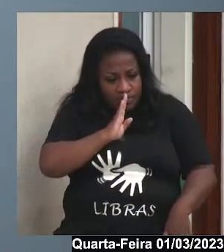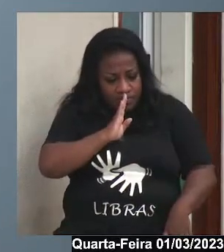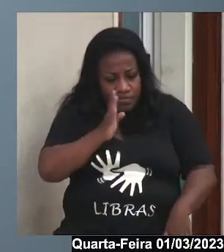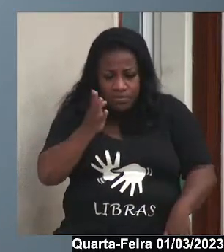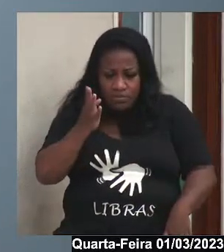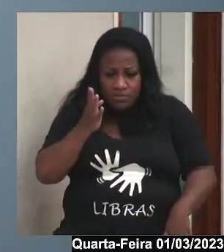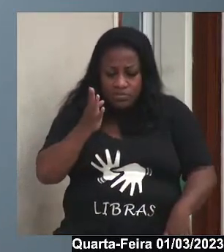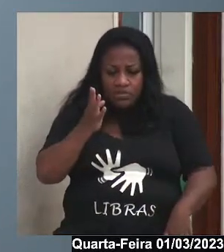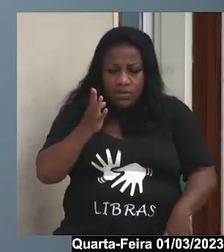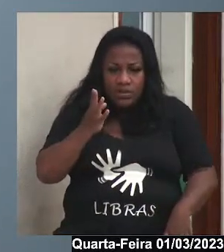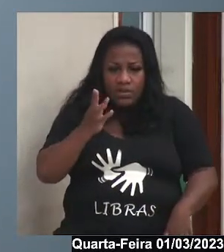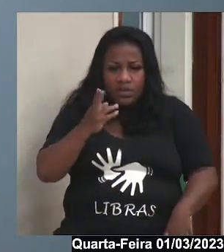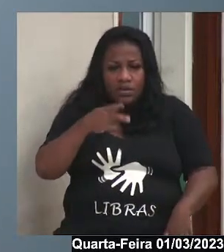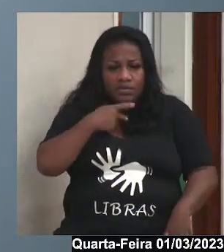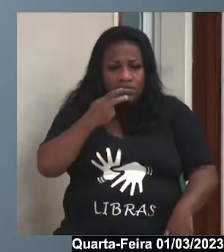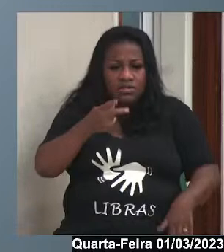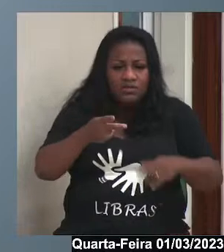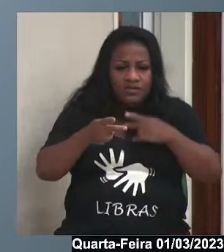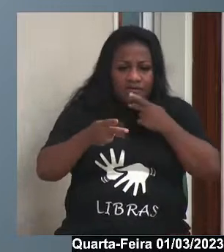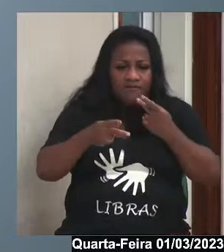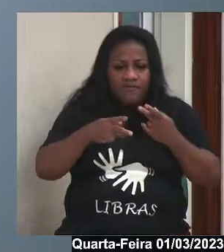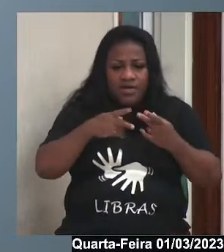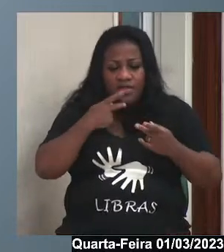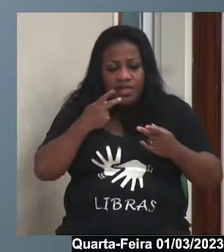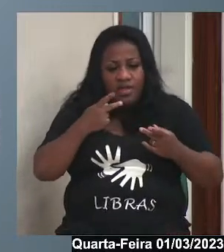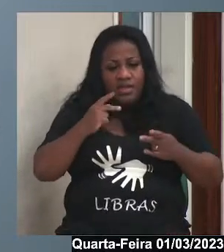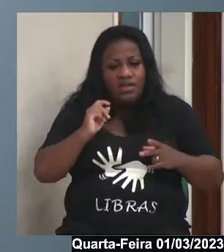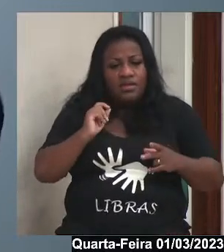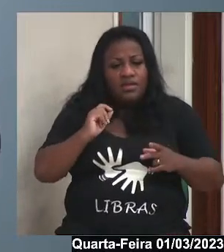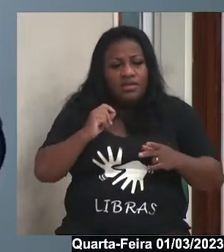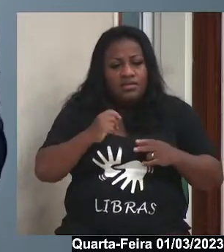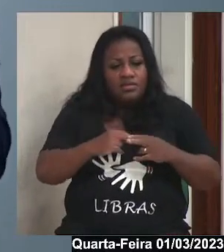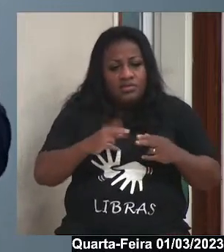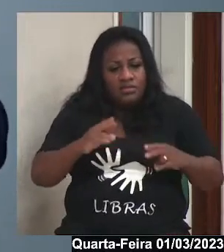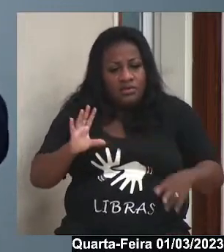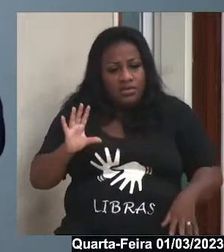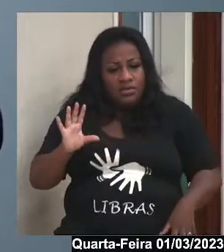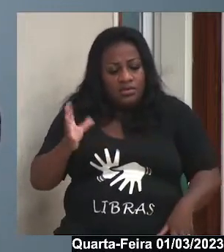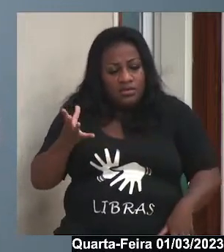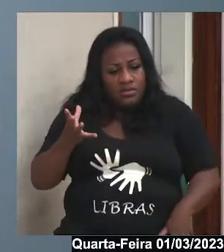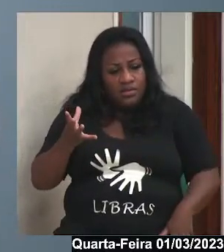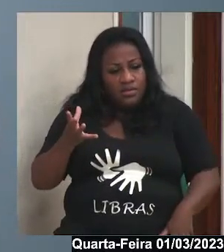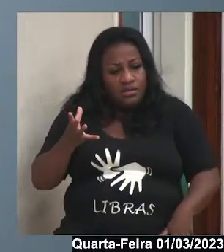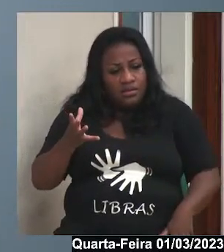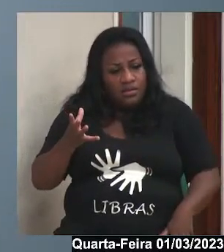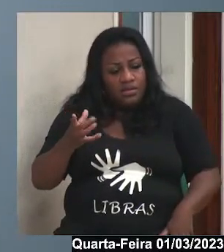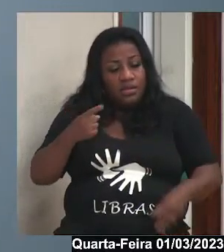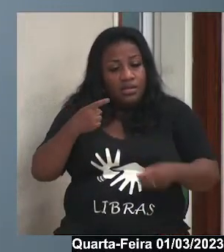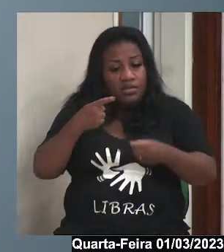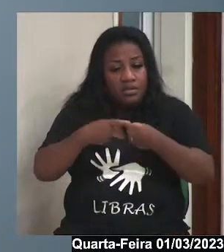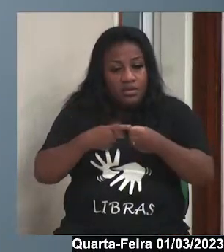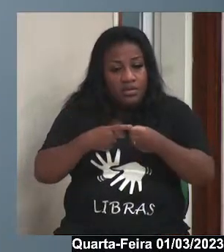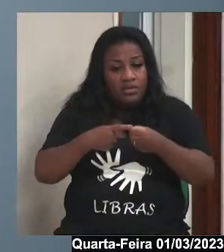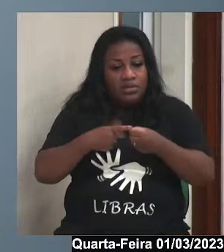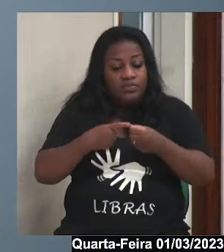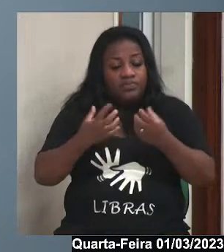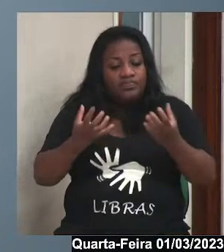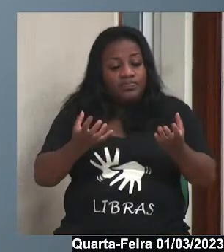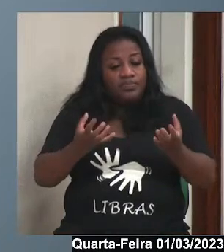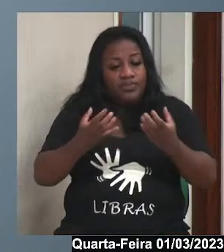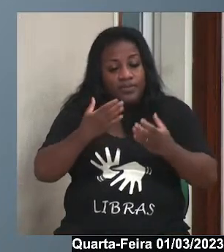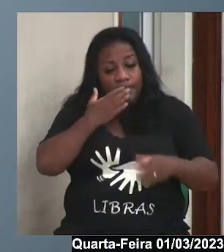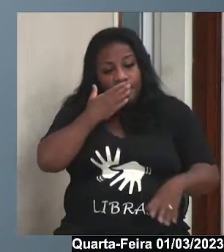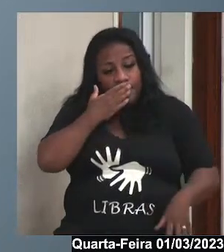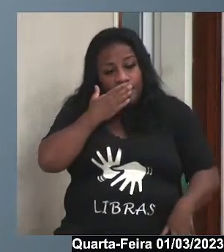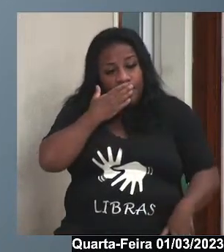de enterro, sem falar de uma situação muito grave na saúde da nossa cidade. Eu gostaria de ver o